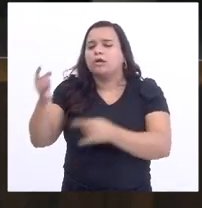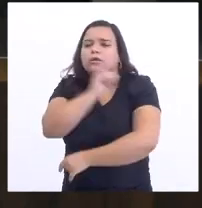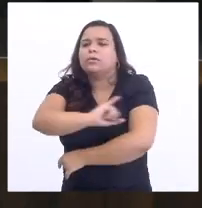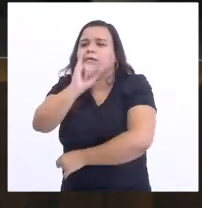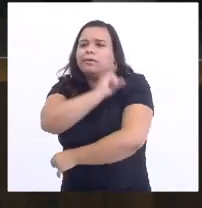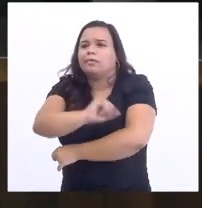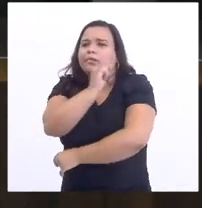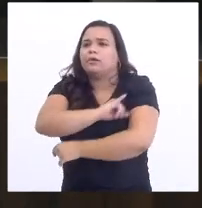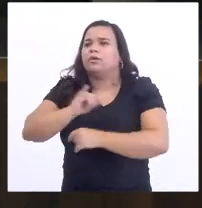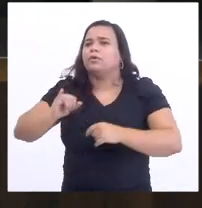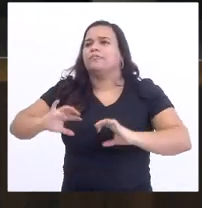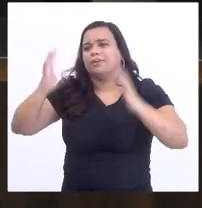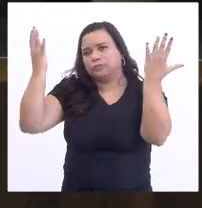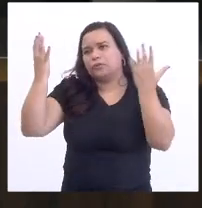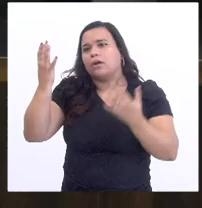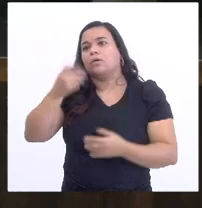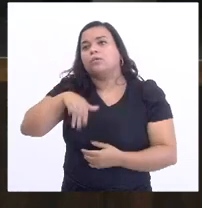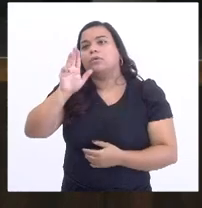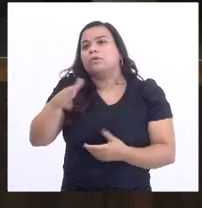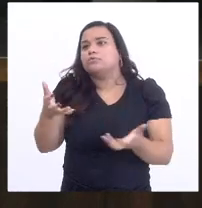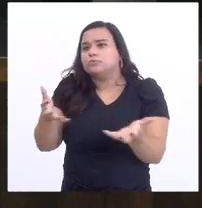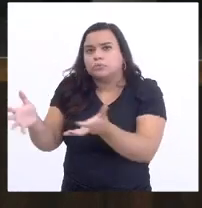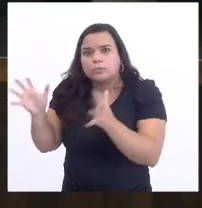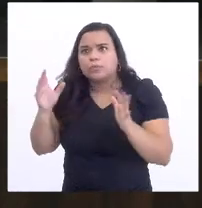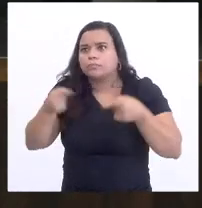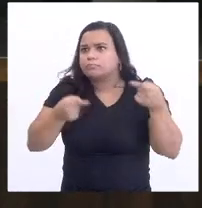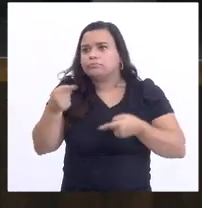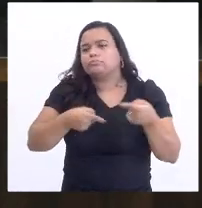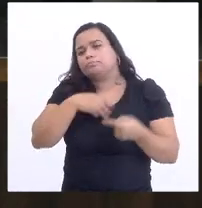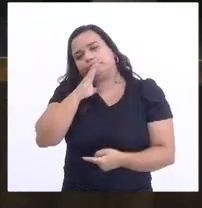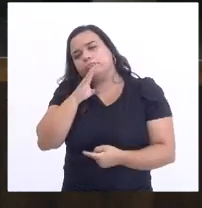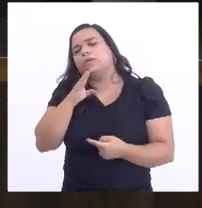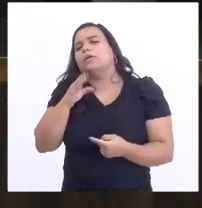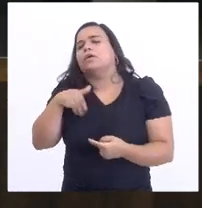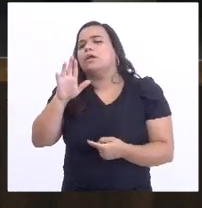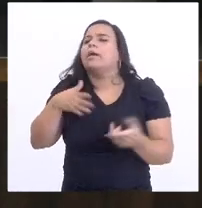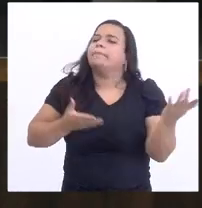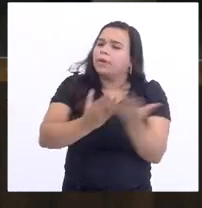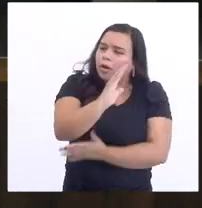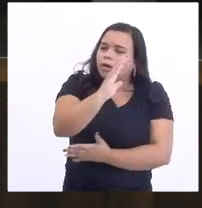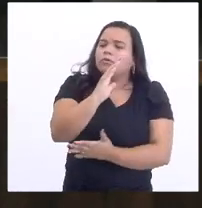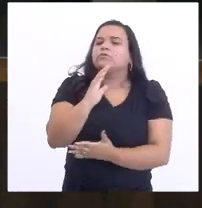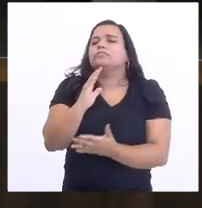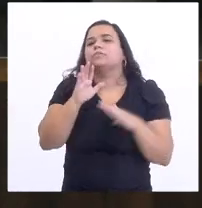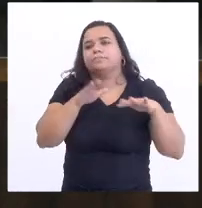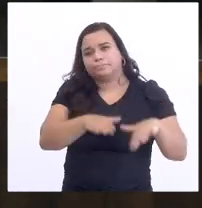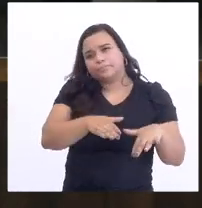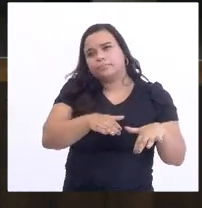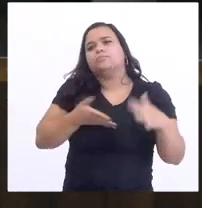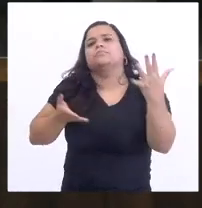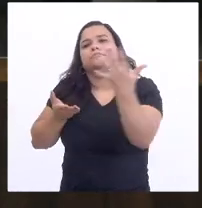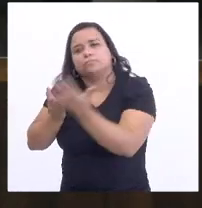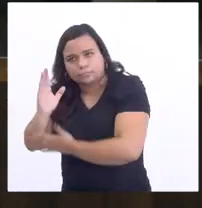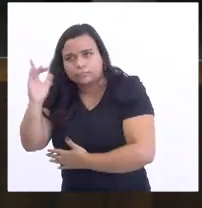Não havendo que queira discutir, encerrada a discussão. Em votação, os senhores que aprovam, permaneçam como estão.